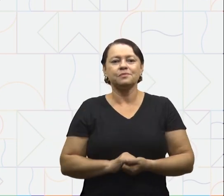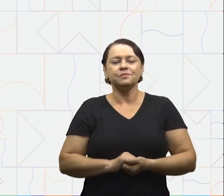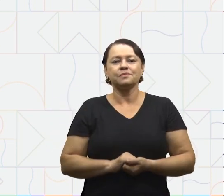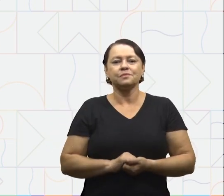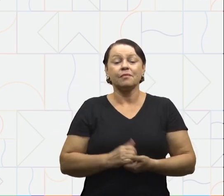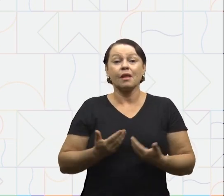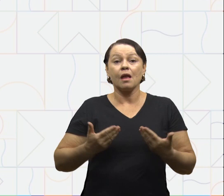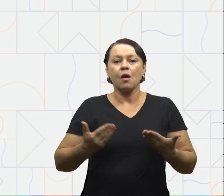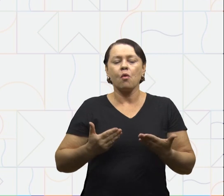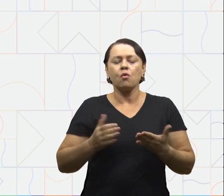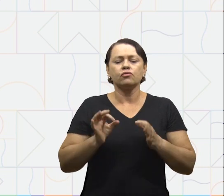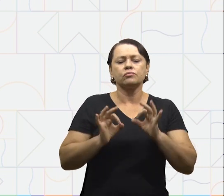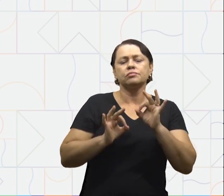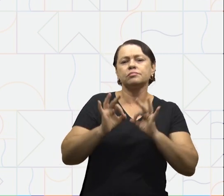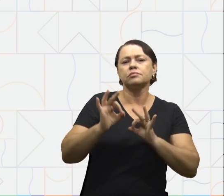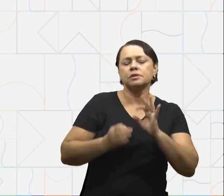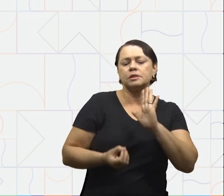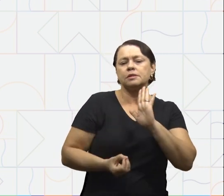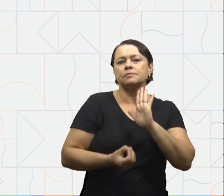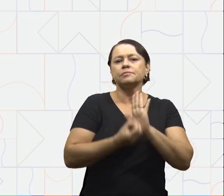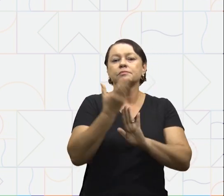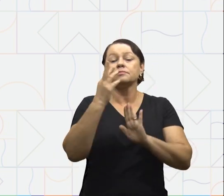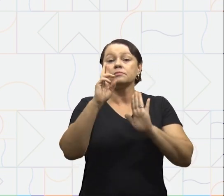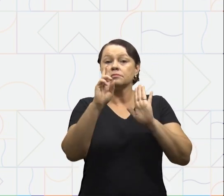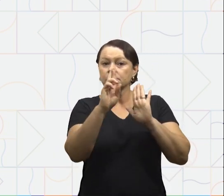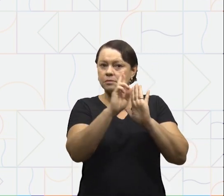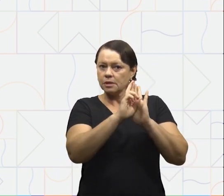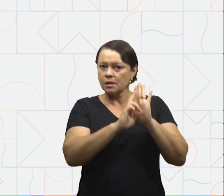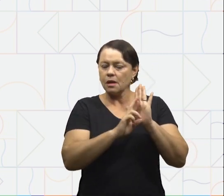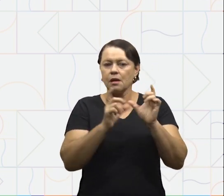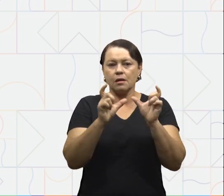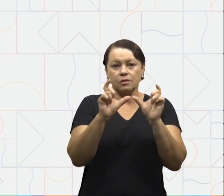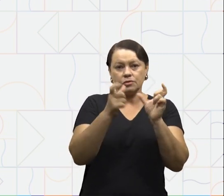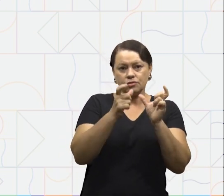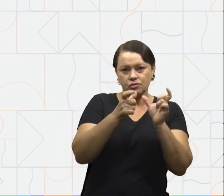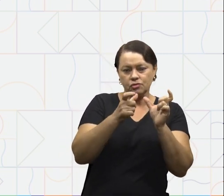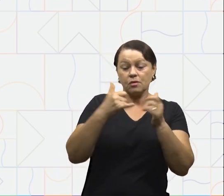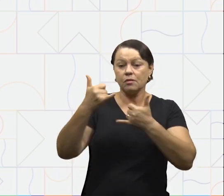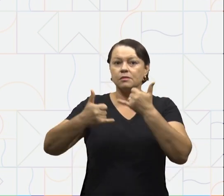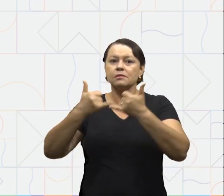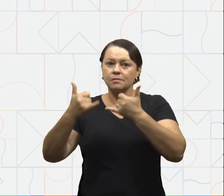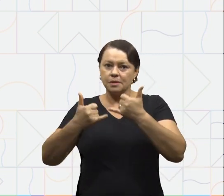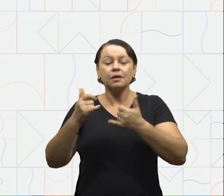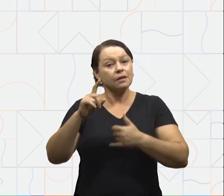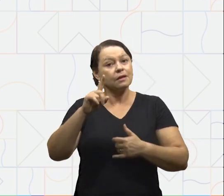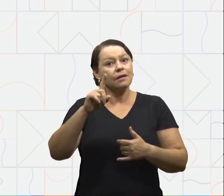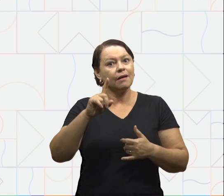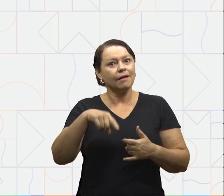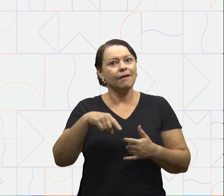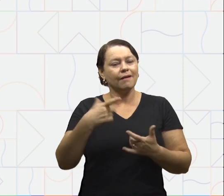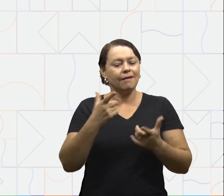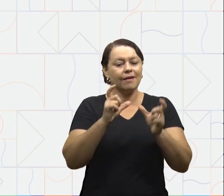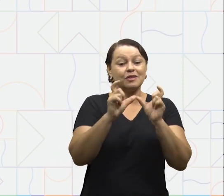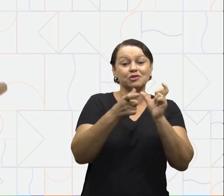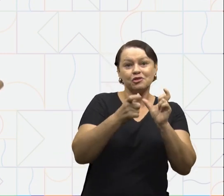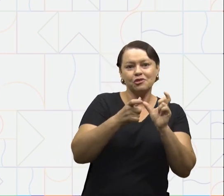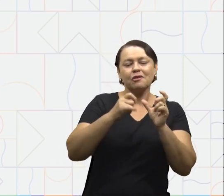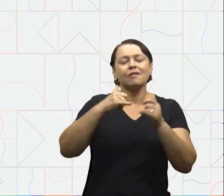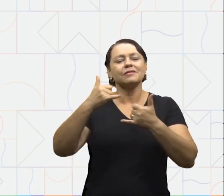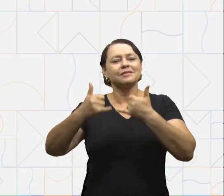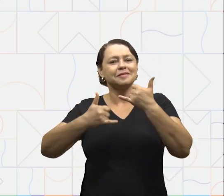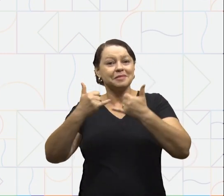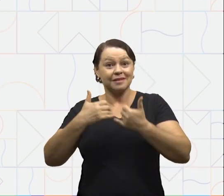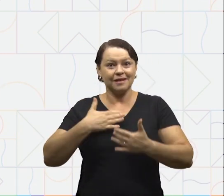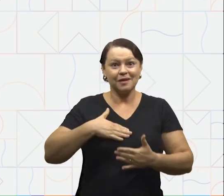CEMED. Hoje iremos planejar e produzir regras de jogos e brincadeiras. Isso mesmo que você ouviu,